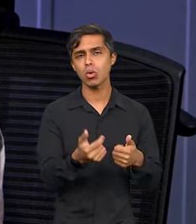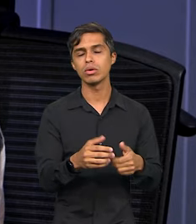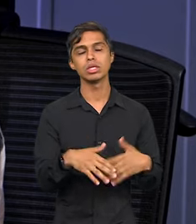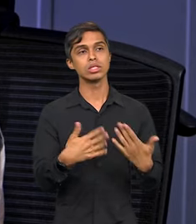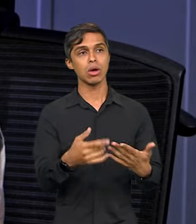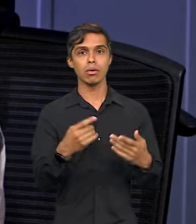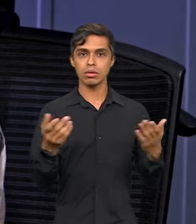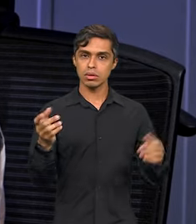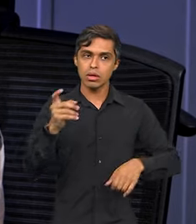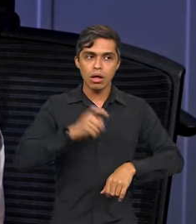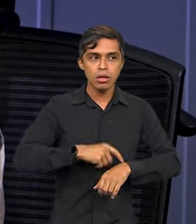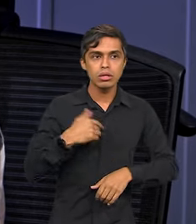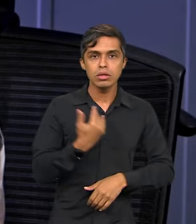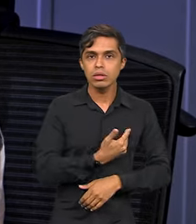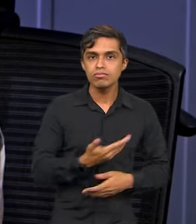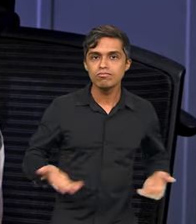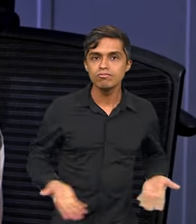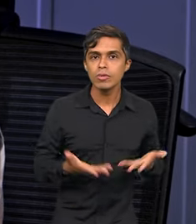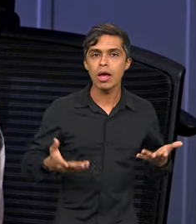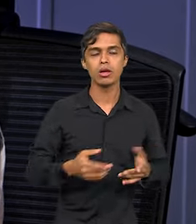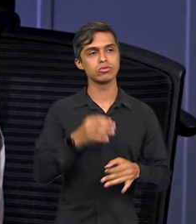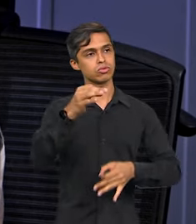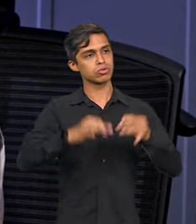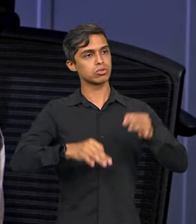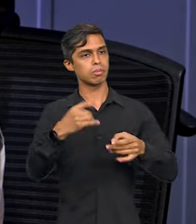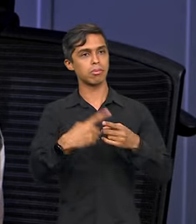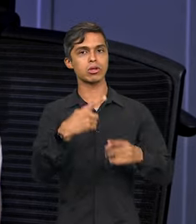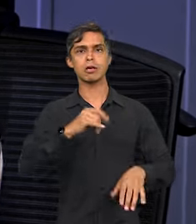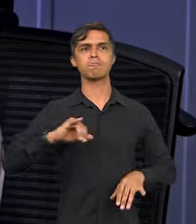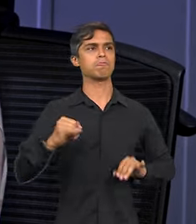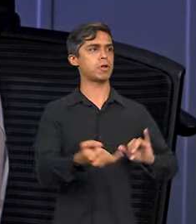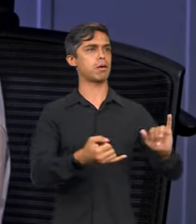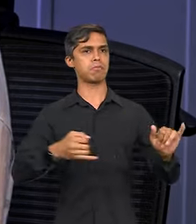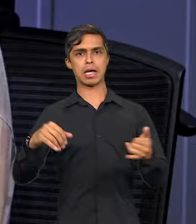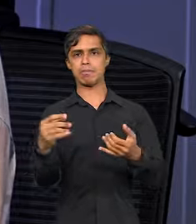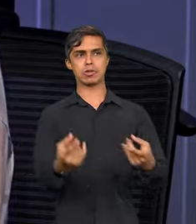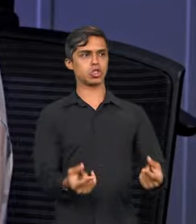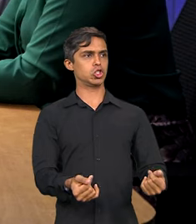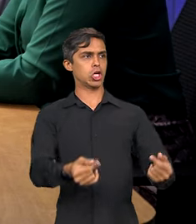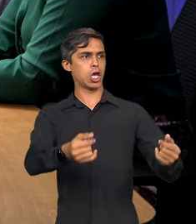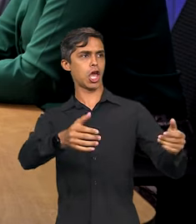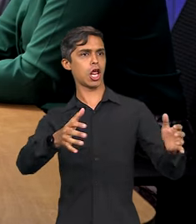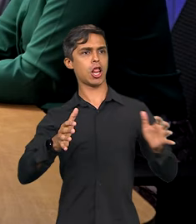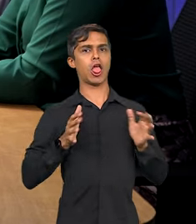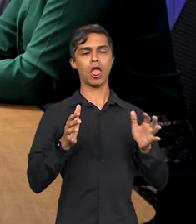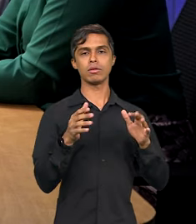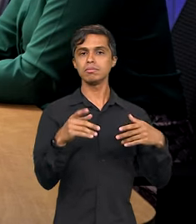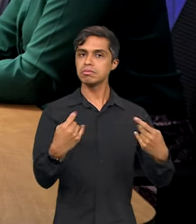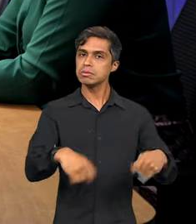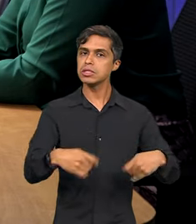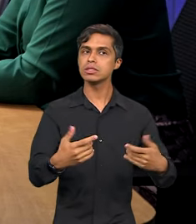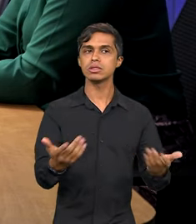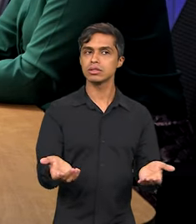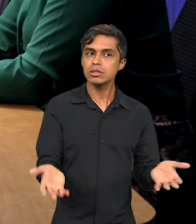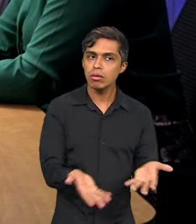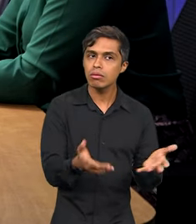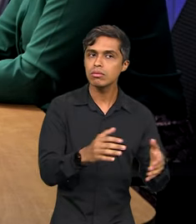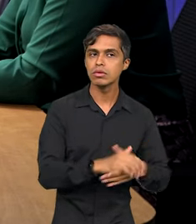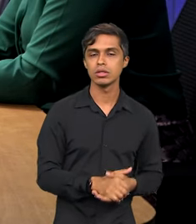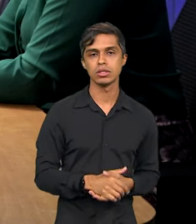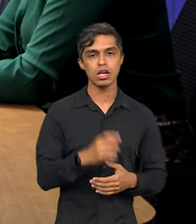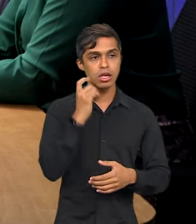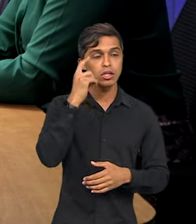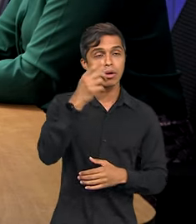contribuírem para Pra justiça já que se beneficiam tanto da riqueza na sociedade então a ideia do